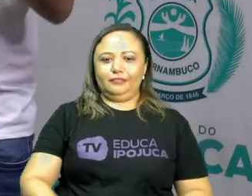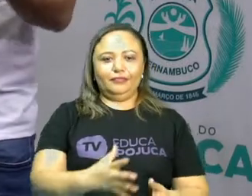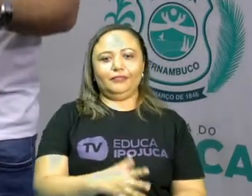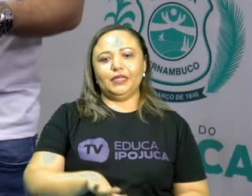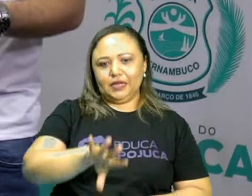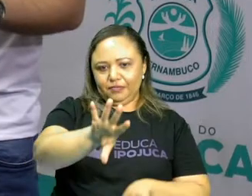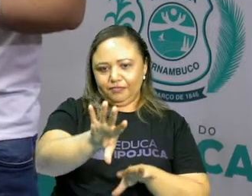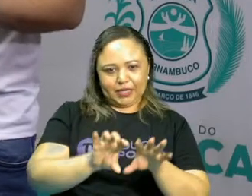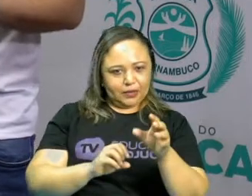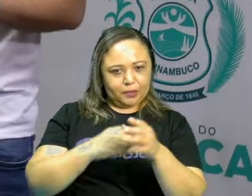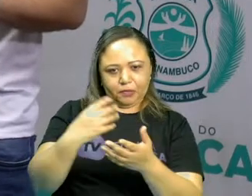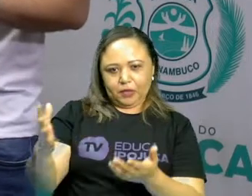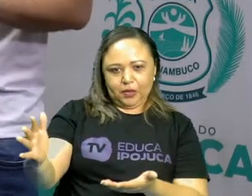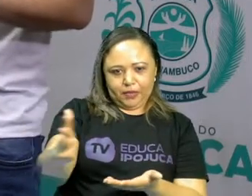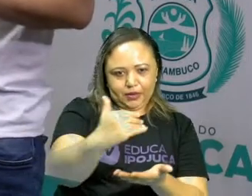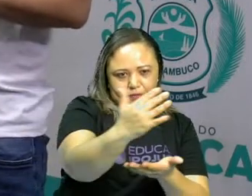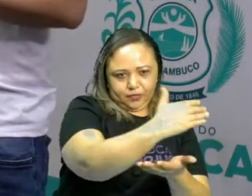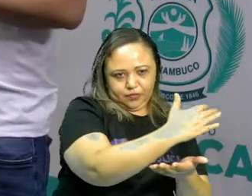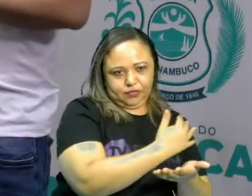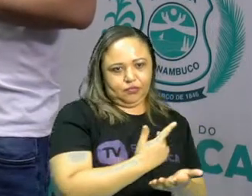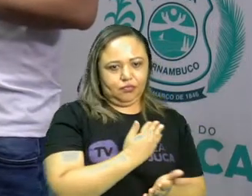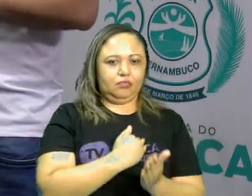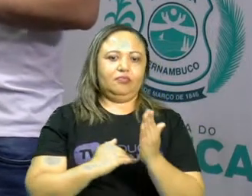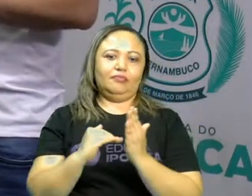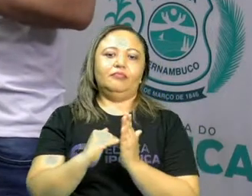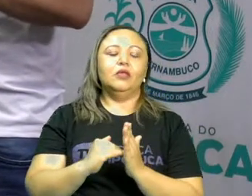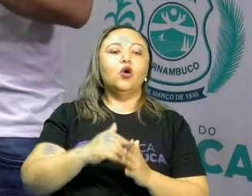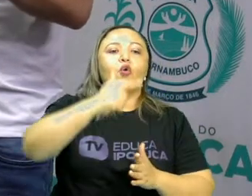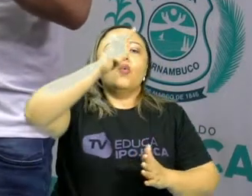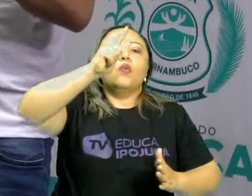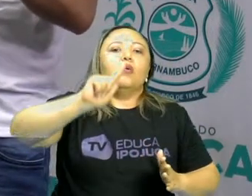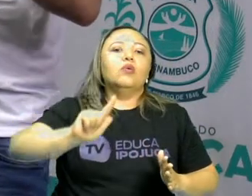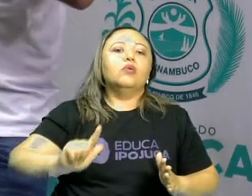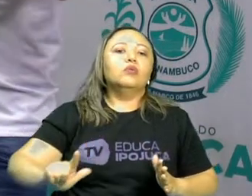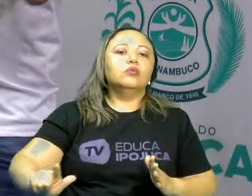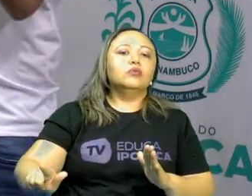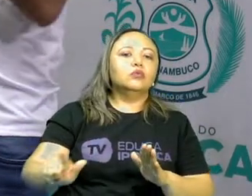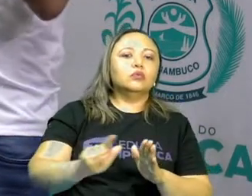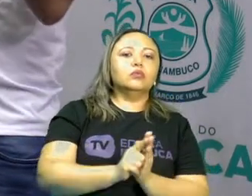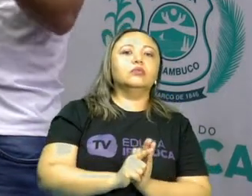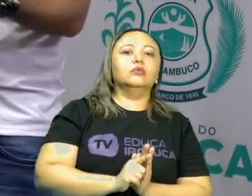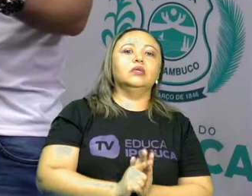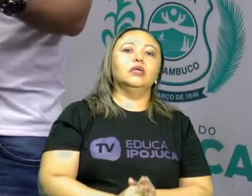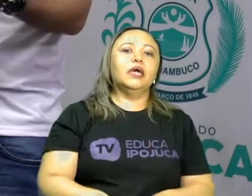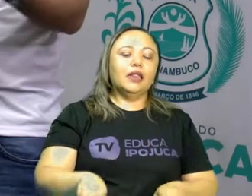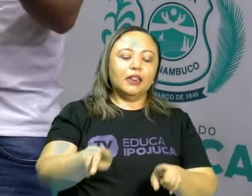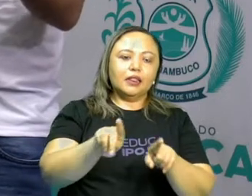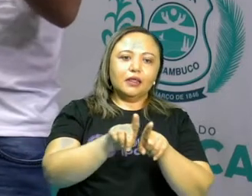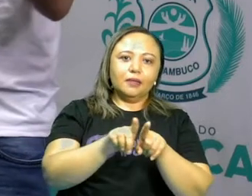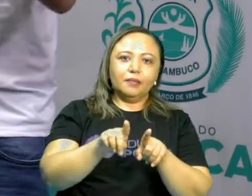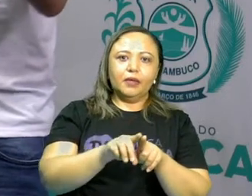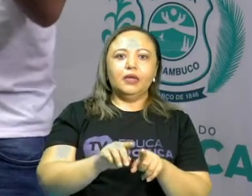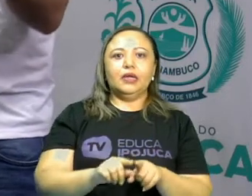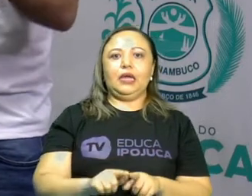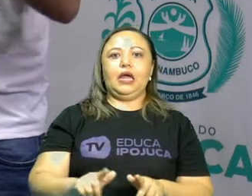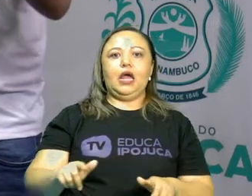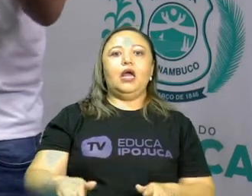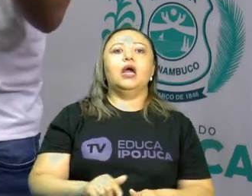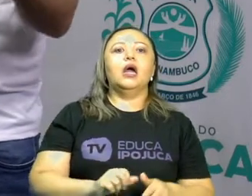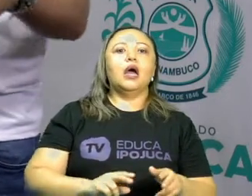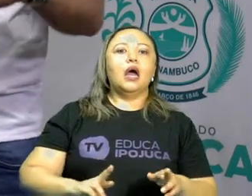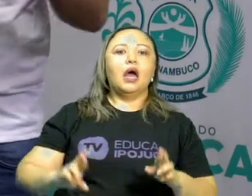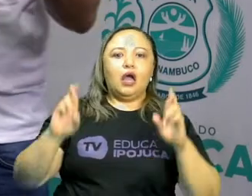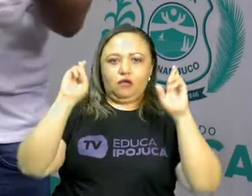a insatisfação popular foi um dos motivos. O outro é a revolução burguesa, né? Então, a burguesia,